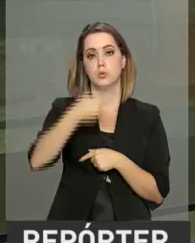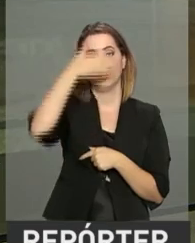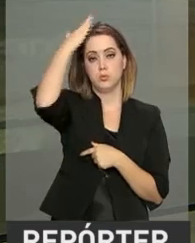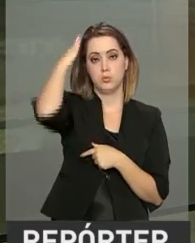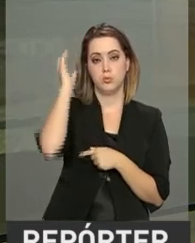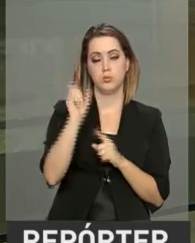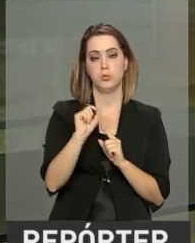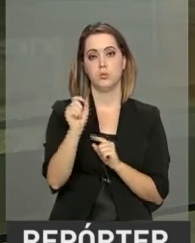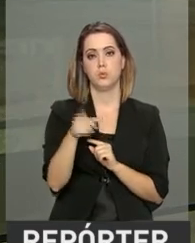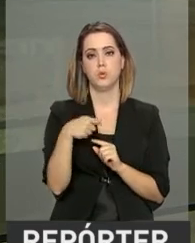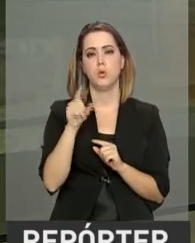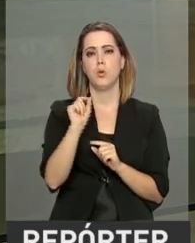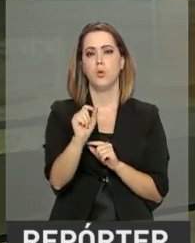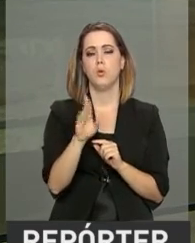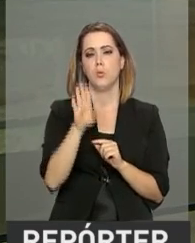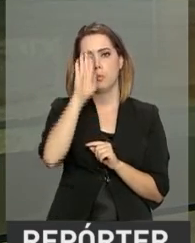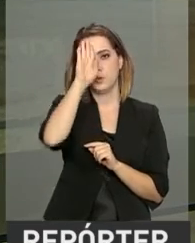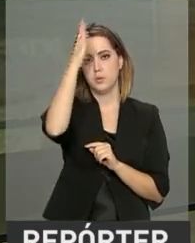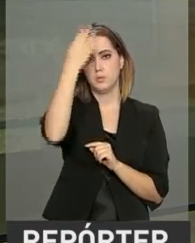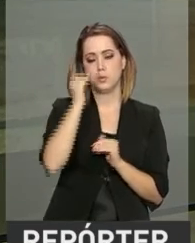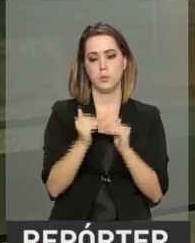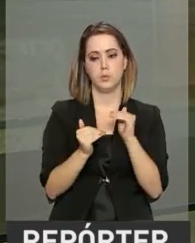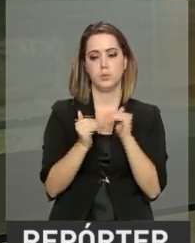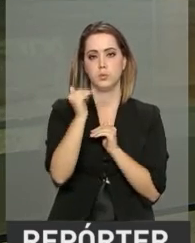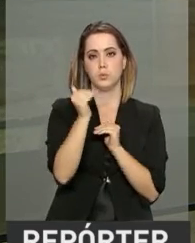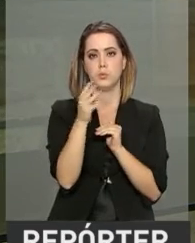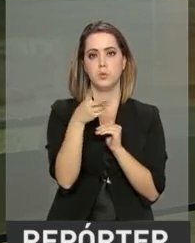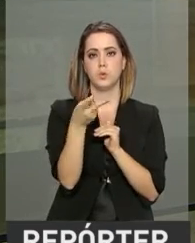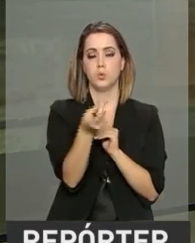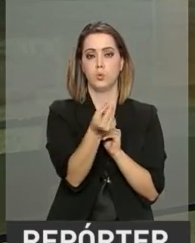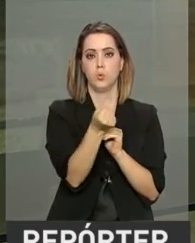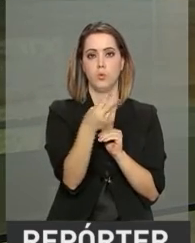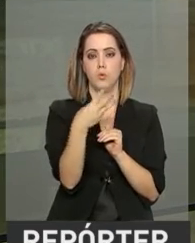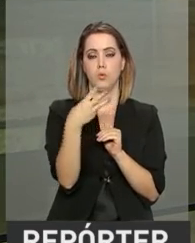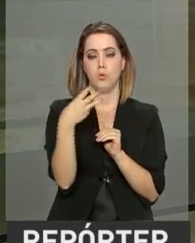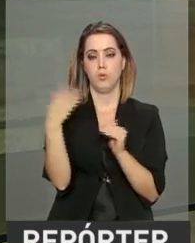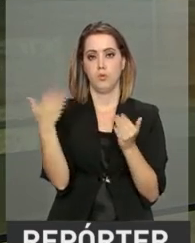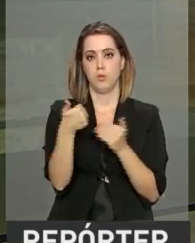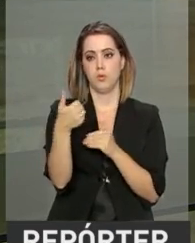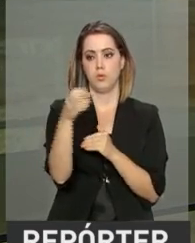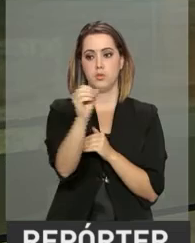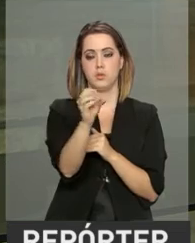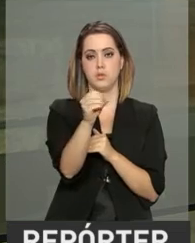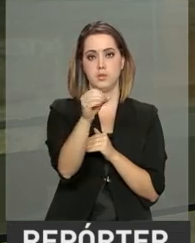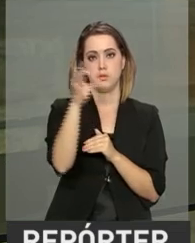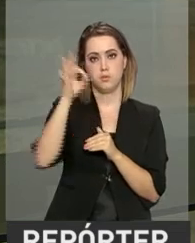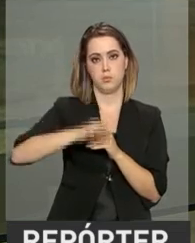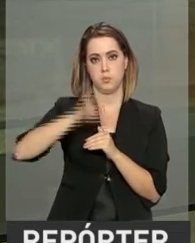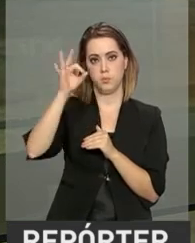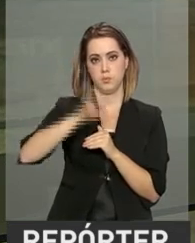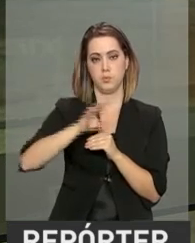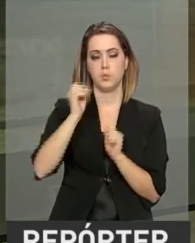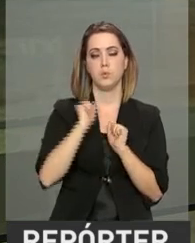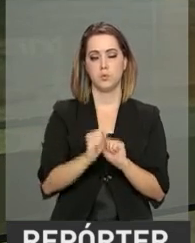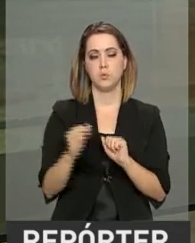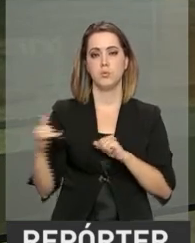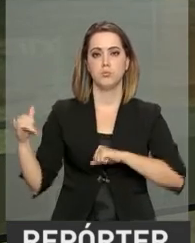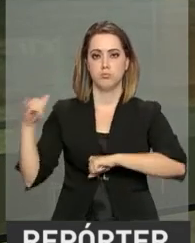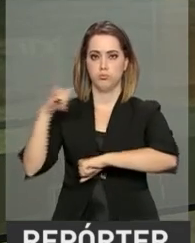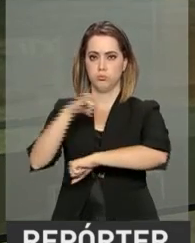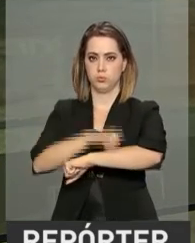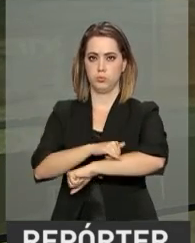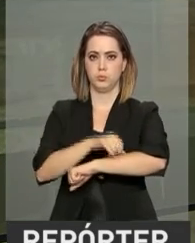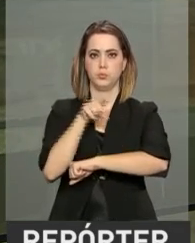que aumentou a participação do capital estrangeiro de 20 para 100 por cento nas companhias aéreas nacionais